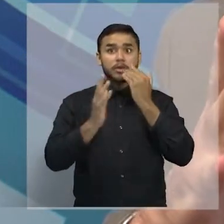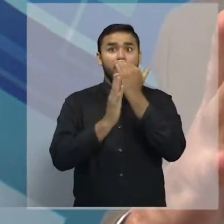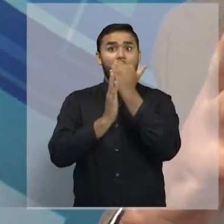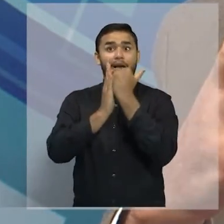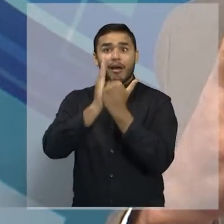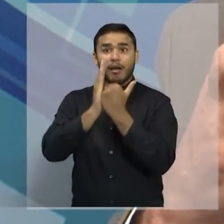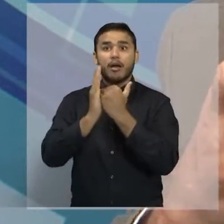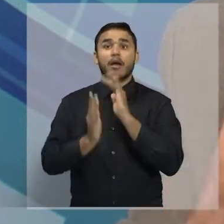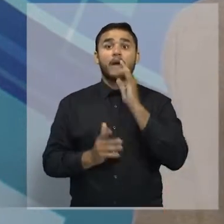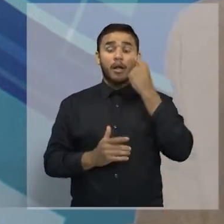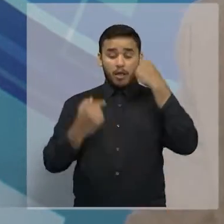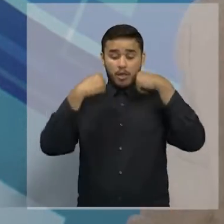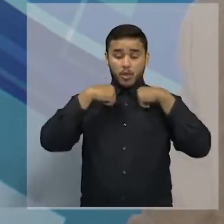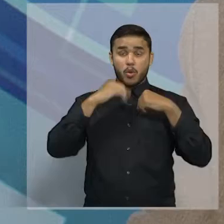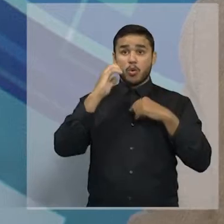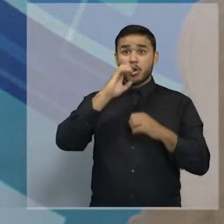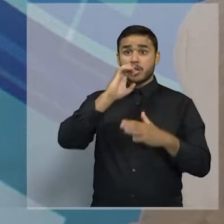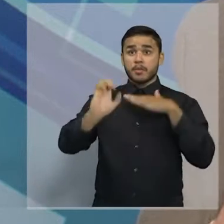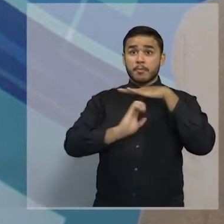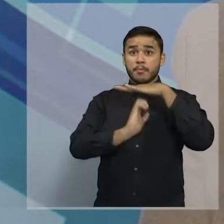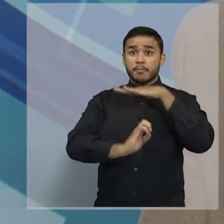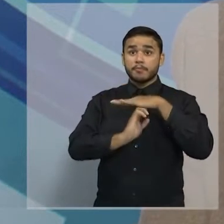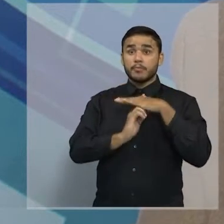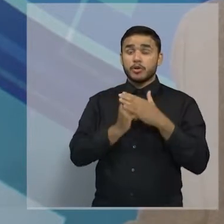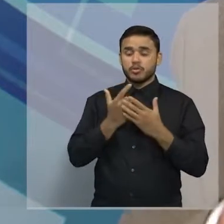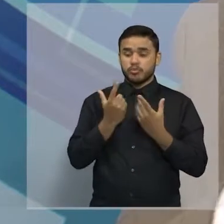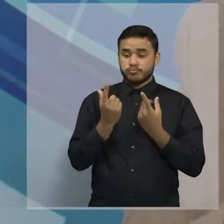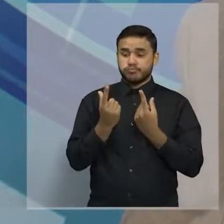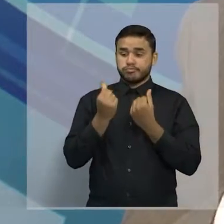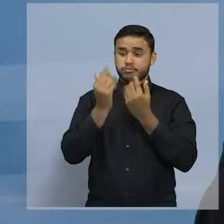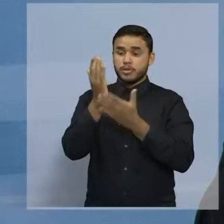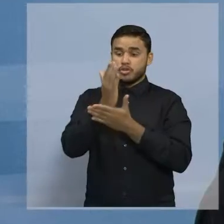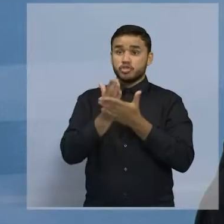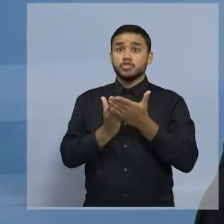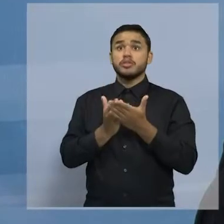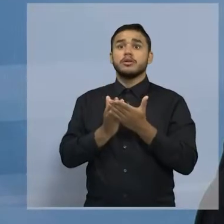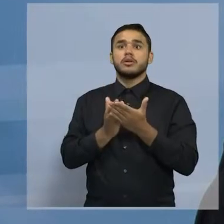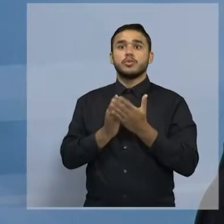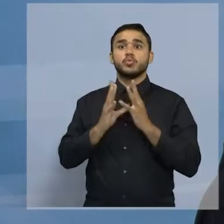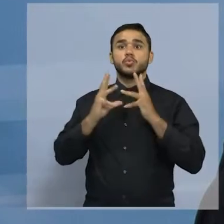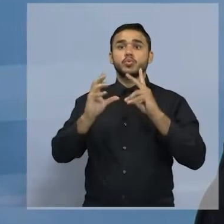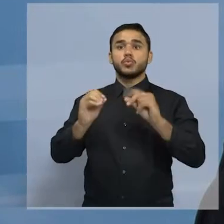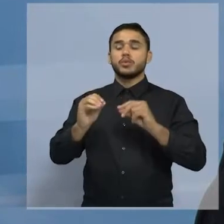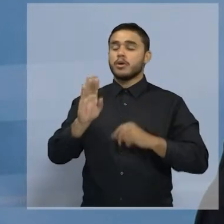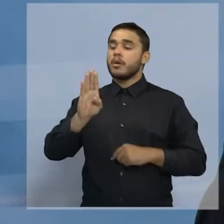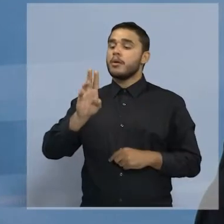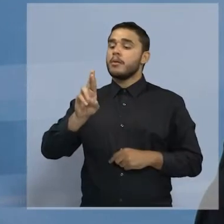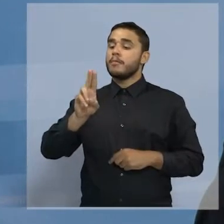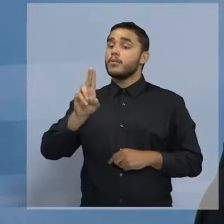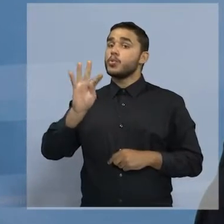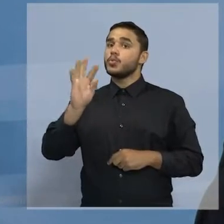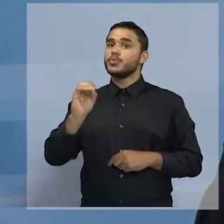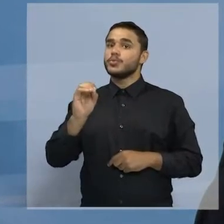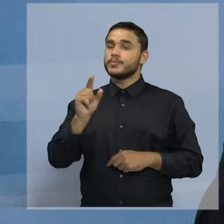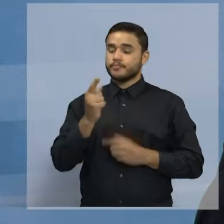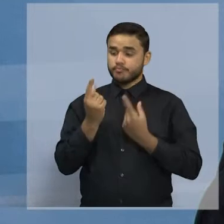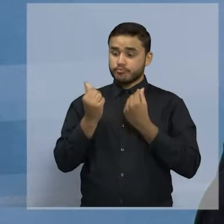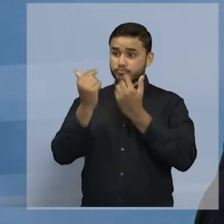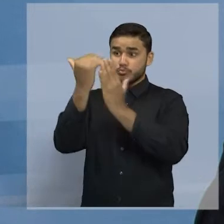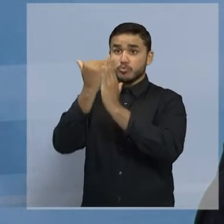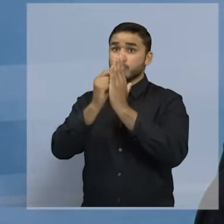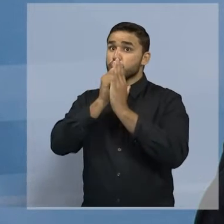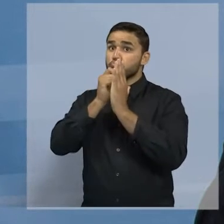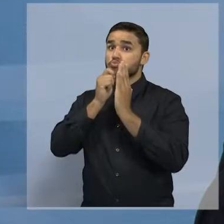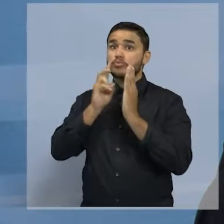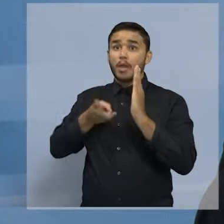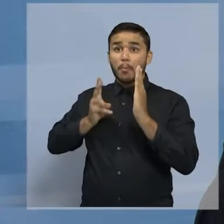parte do funding, do financiamento do RGPS, aí por volta de 80% a 90%, Arnaldo, é